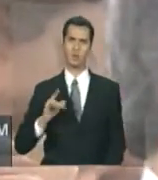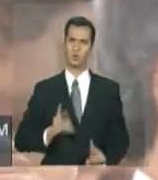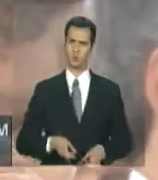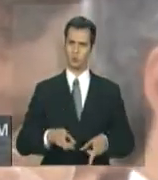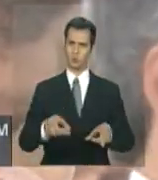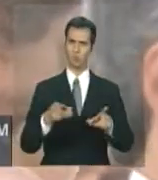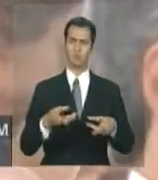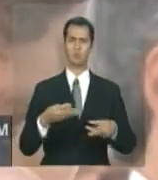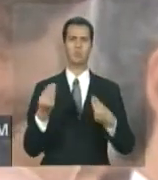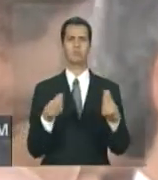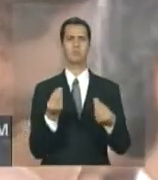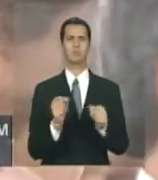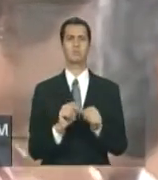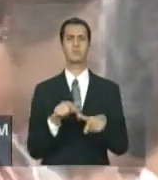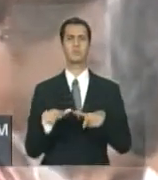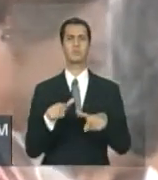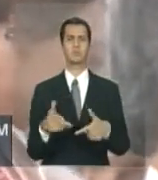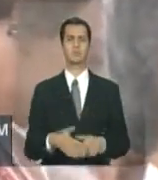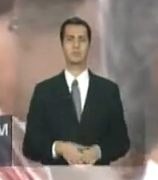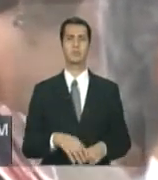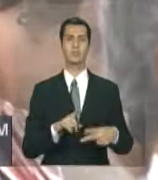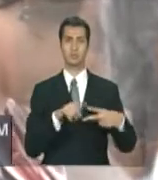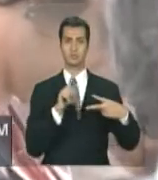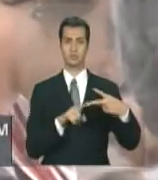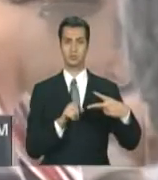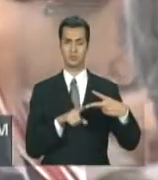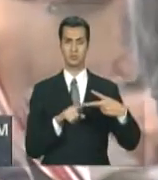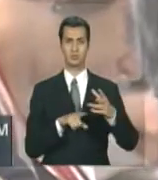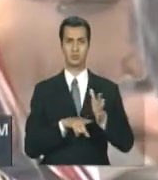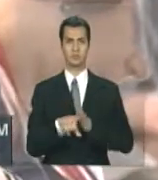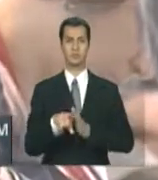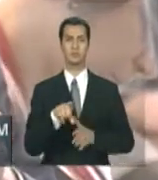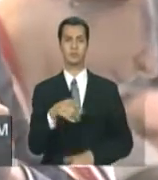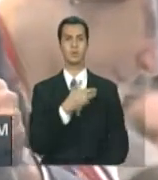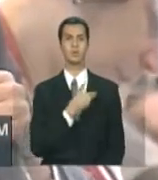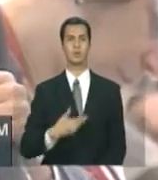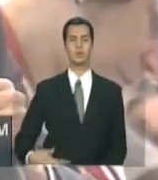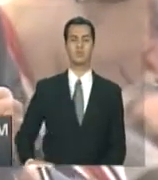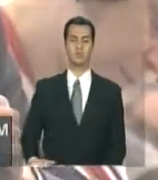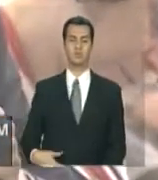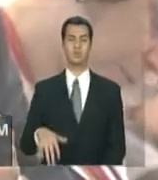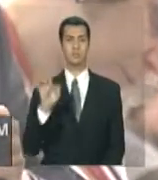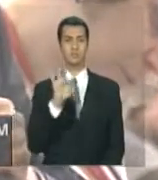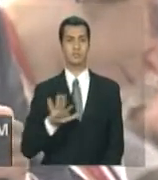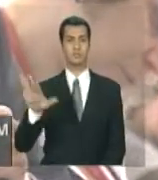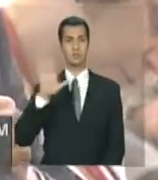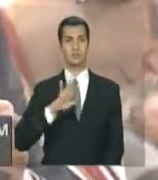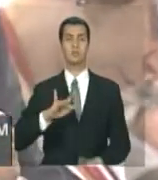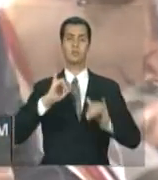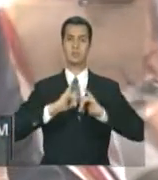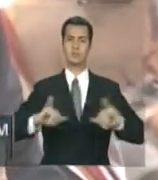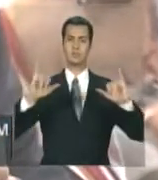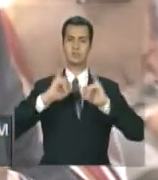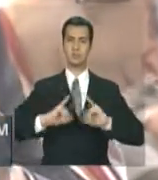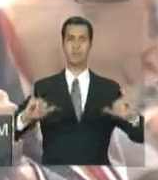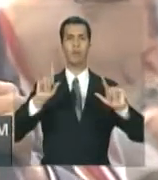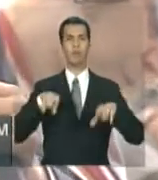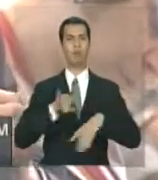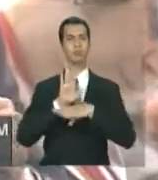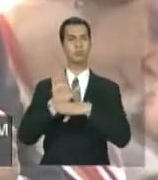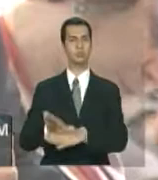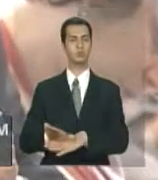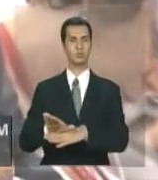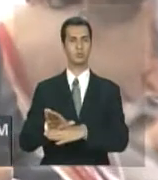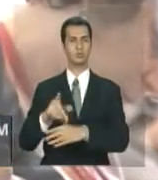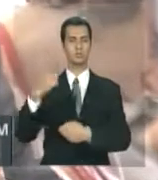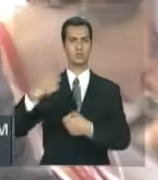permanente? E a segunda pergunta, a gente viu nos últimos dias o governo sempre anunciando medidas para os municípios afetados pelas enchentes, né? A